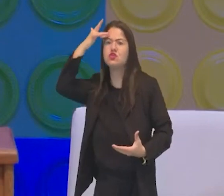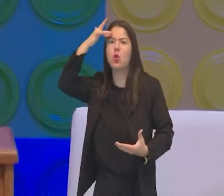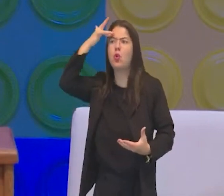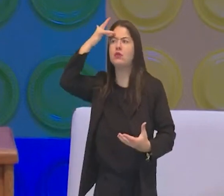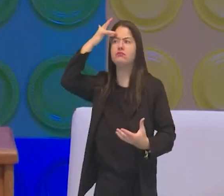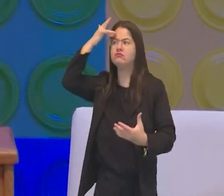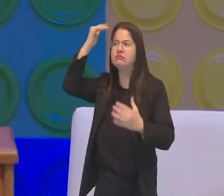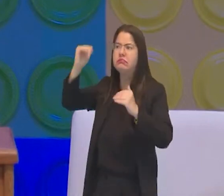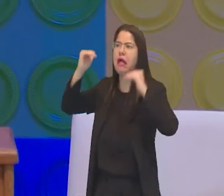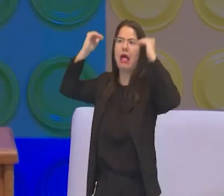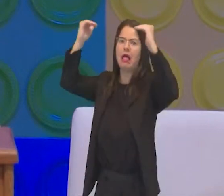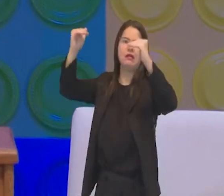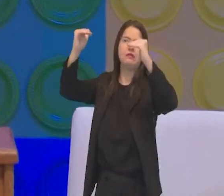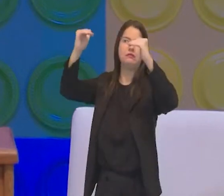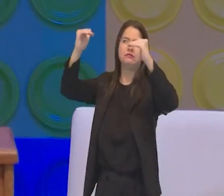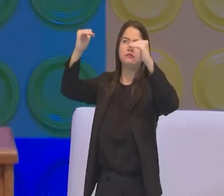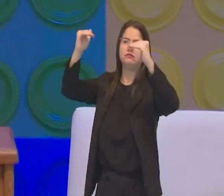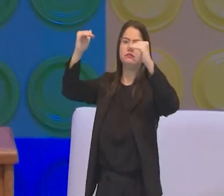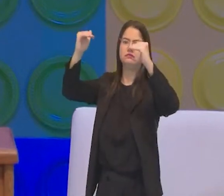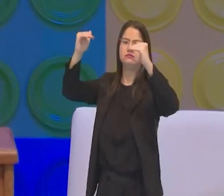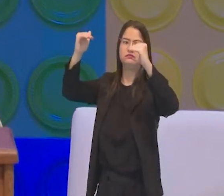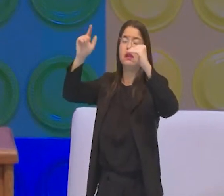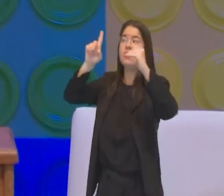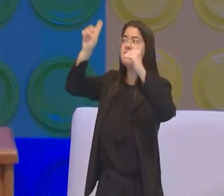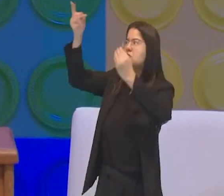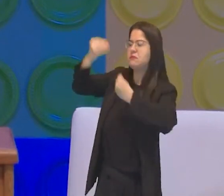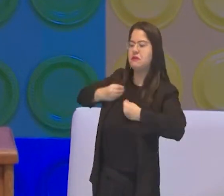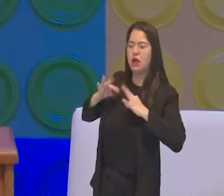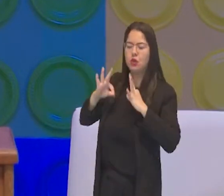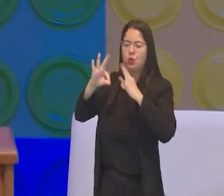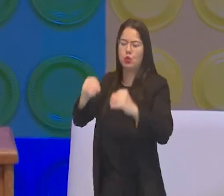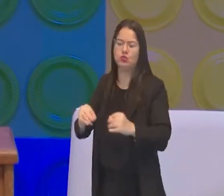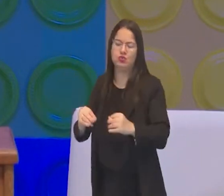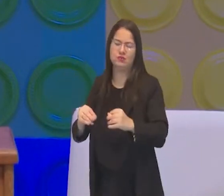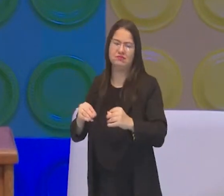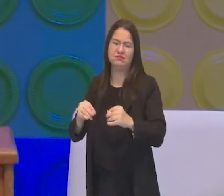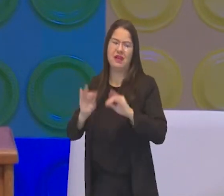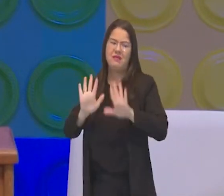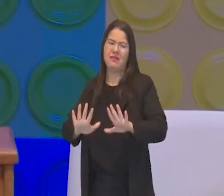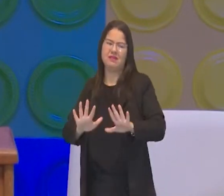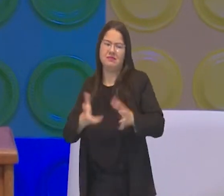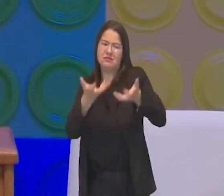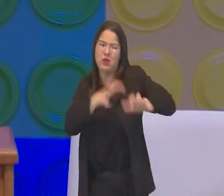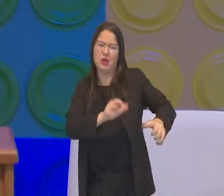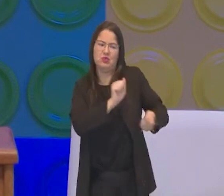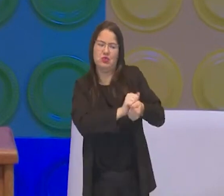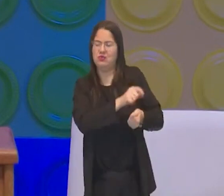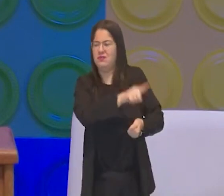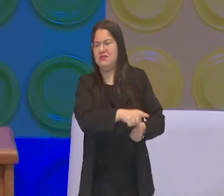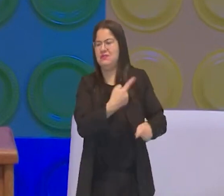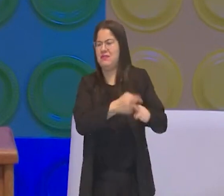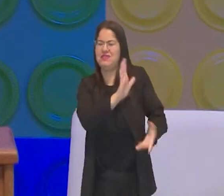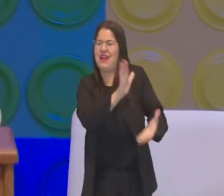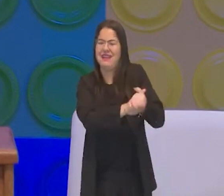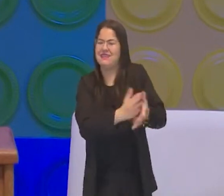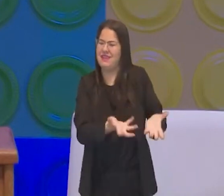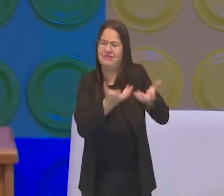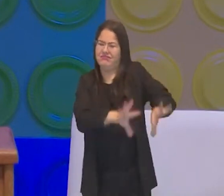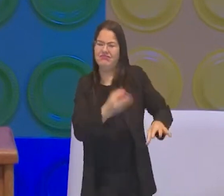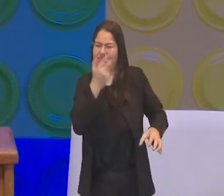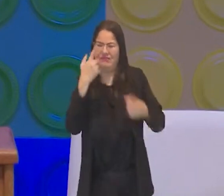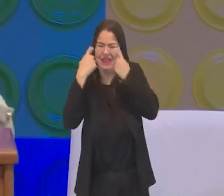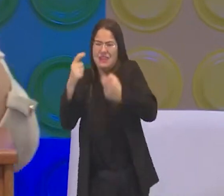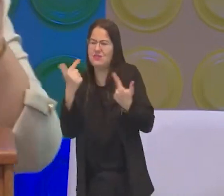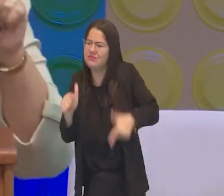de mim. Ele não me vedou nada, a não ser a senhora, porque é a mulher dele. Olha o que ele fala agora. Veja